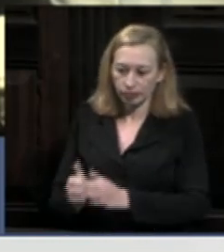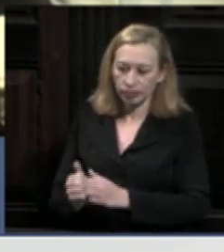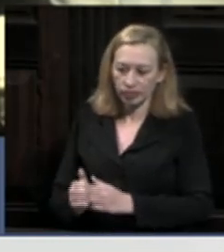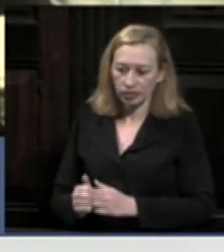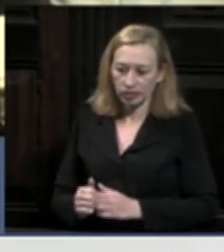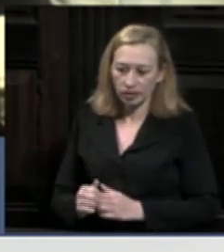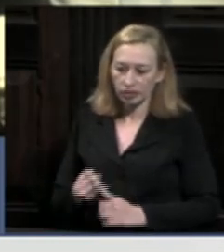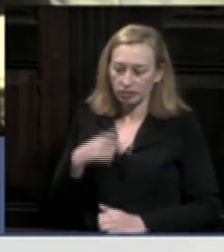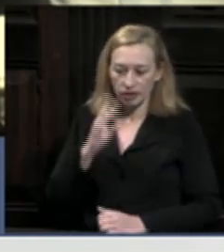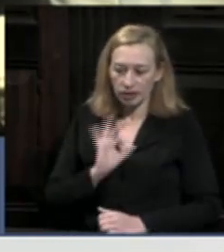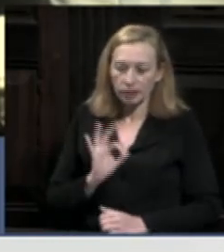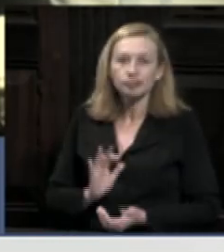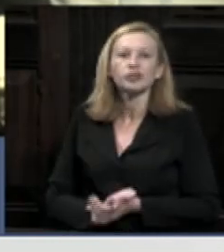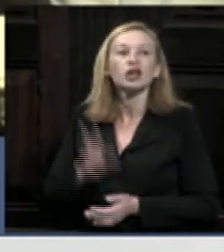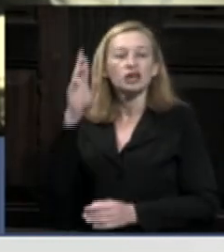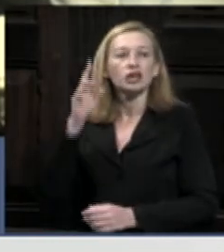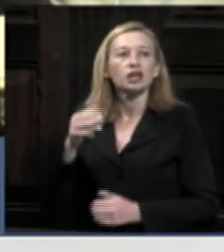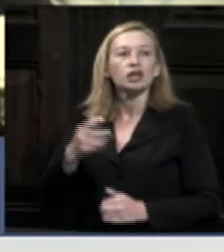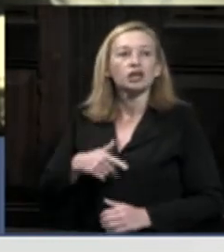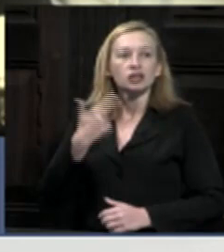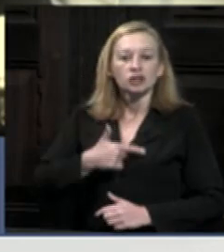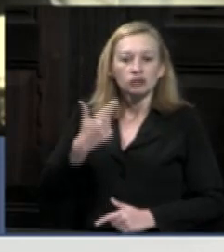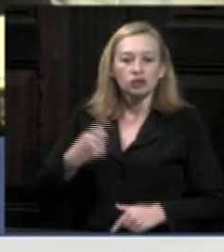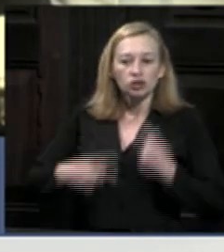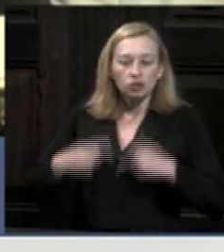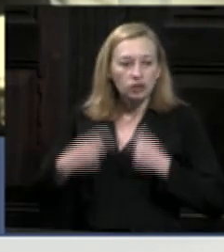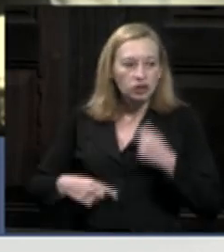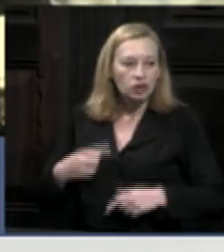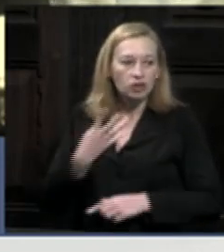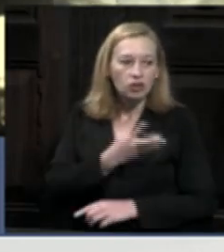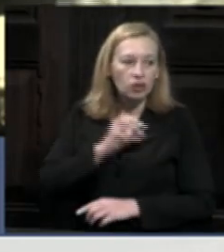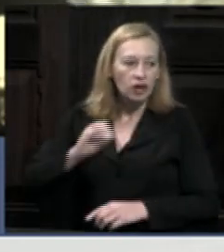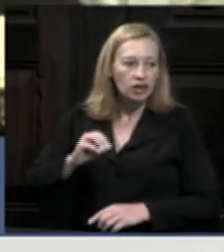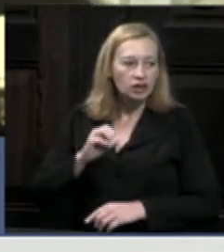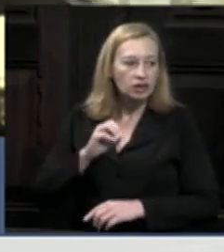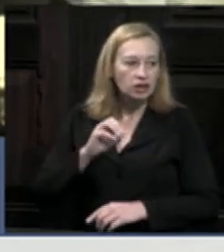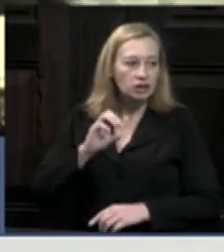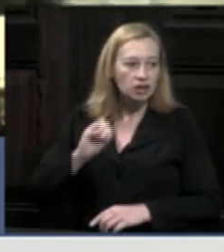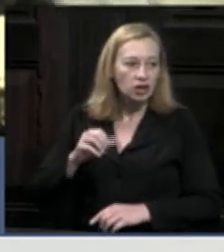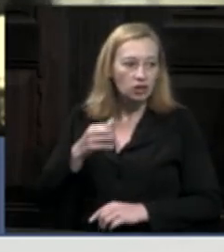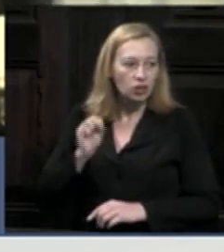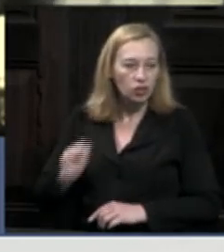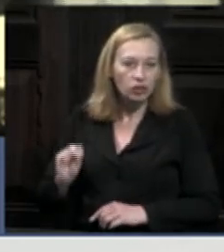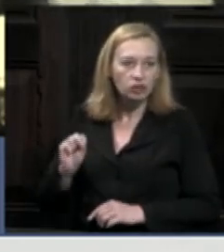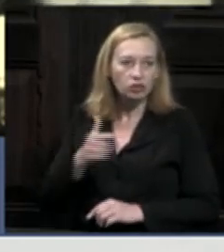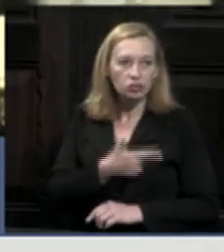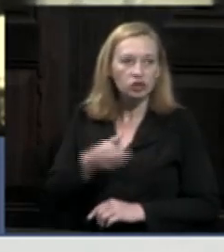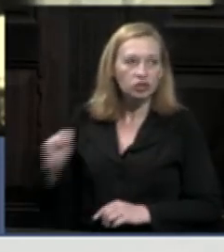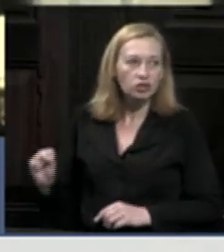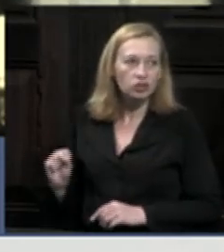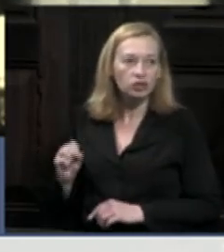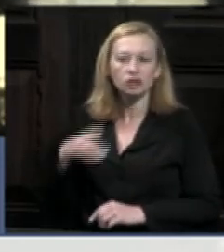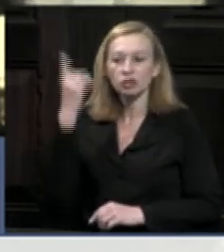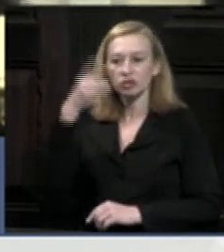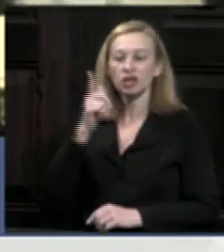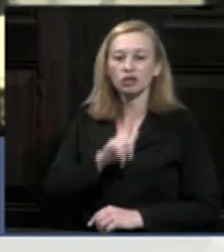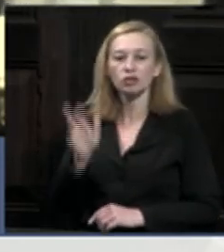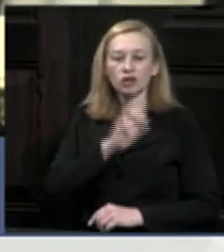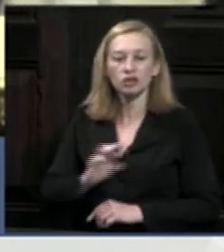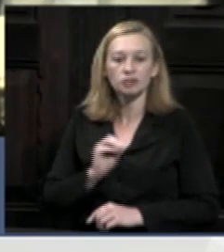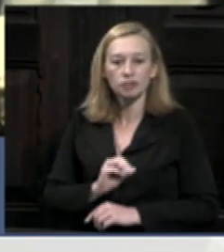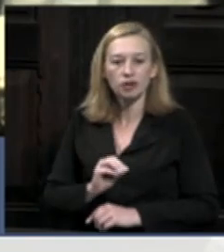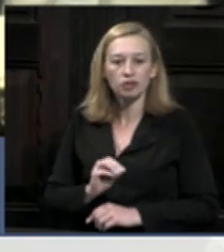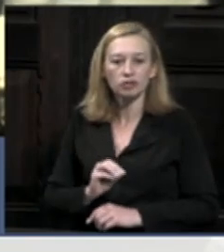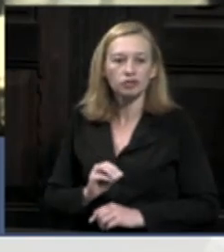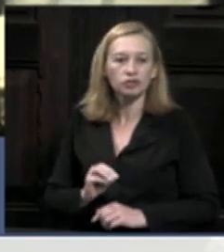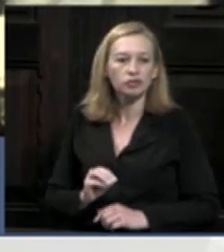deputado anuncio em segunda discussão projeto de lei 41 08 2018 entre os deputados luiz paulo andré ceciliano e